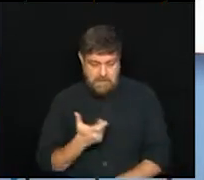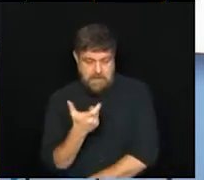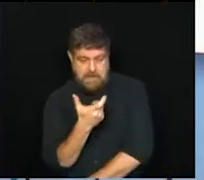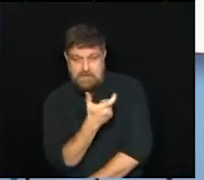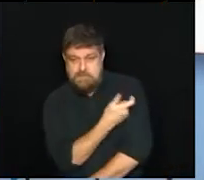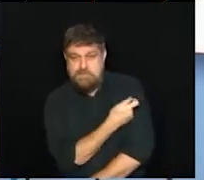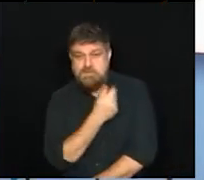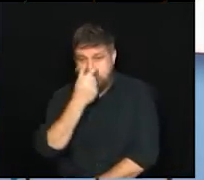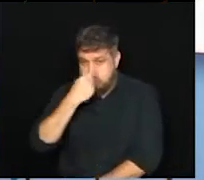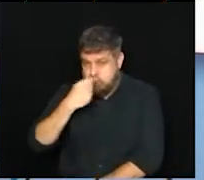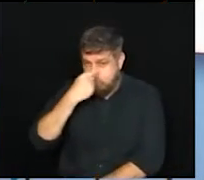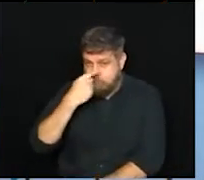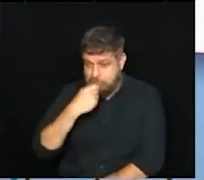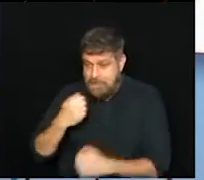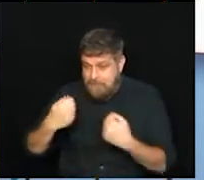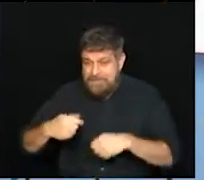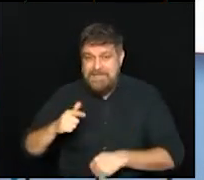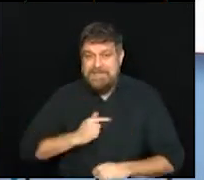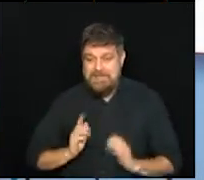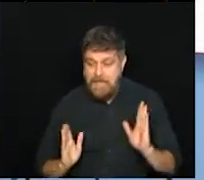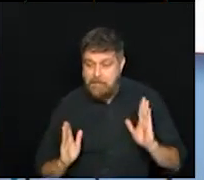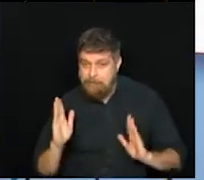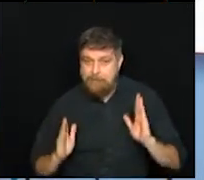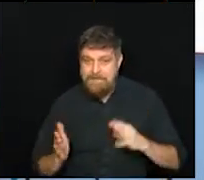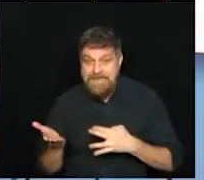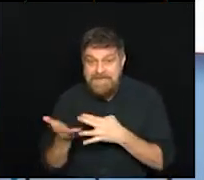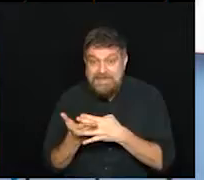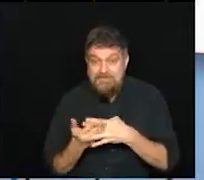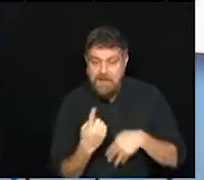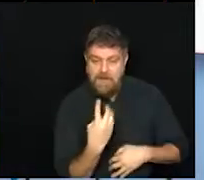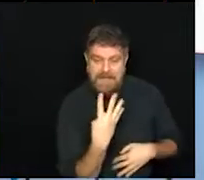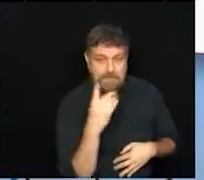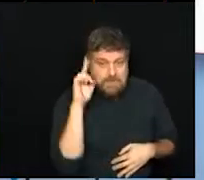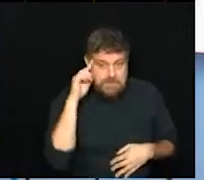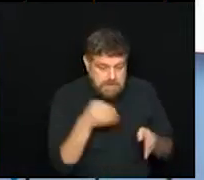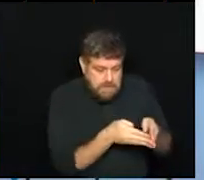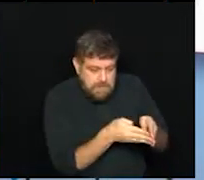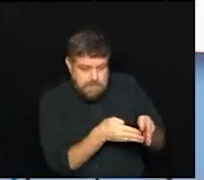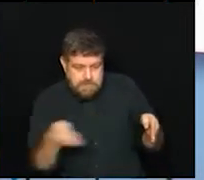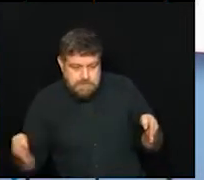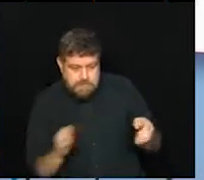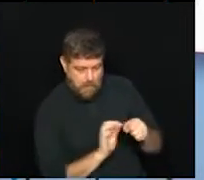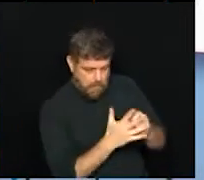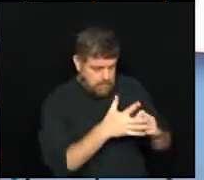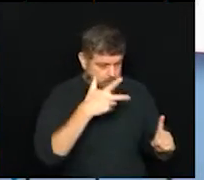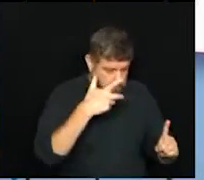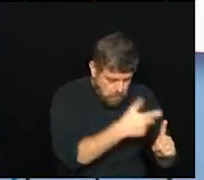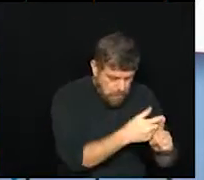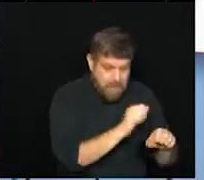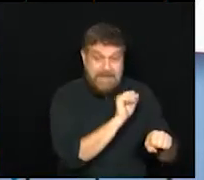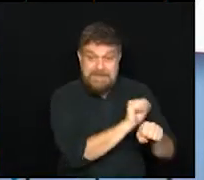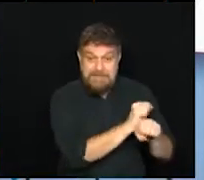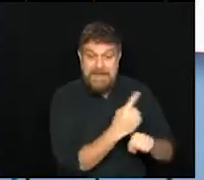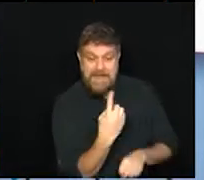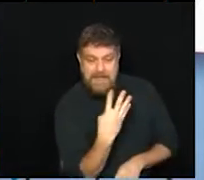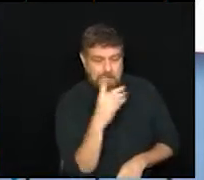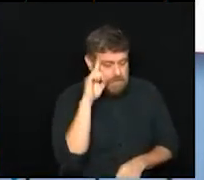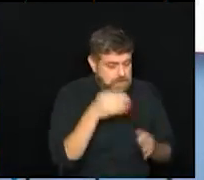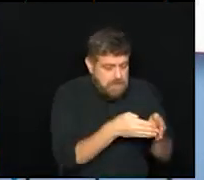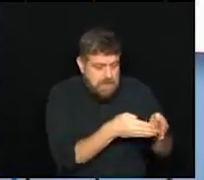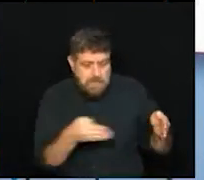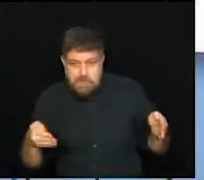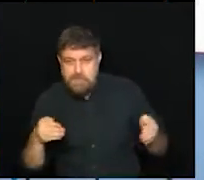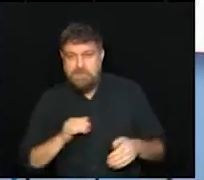da gripe precisa ter um intervalo de 14 dias entre uma vacina e a outra. Por